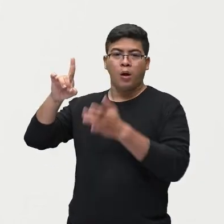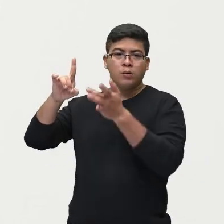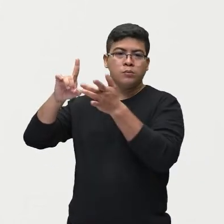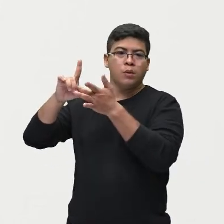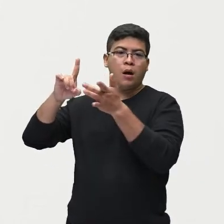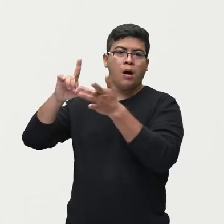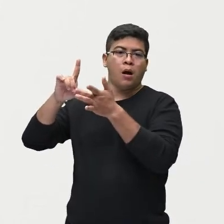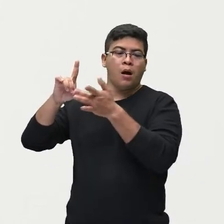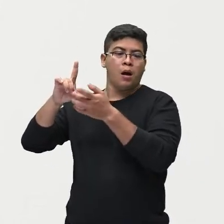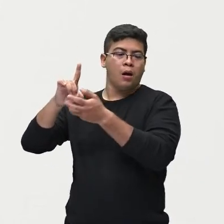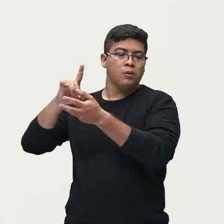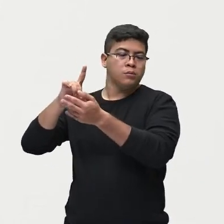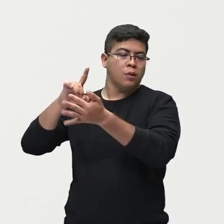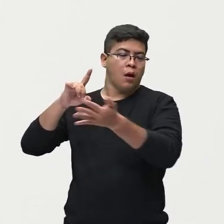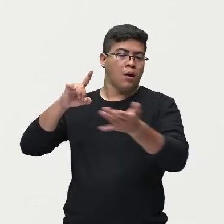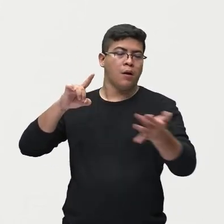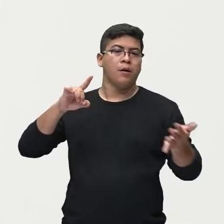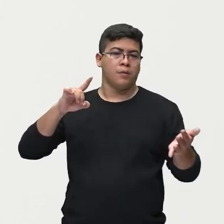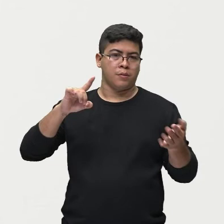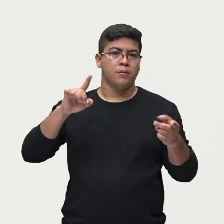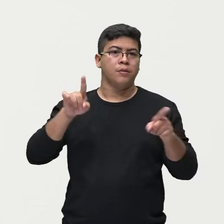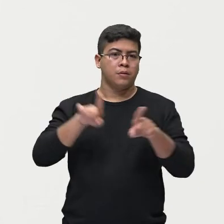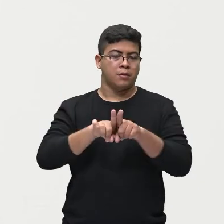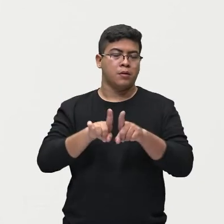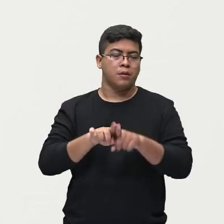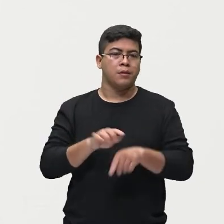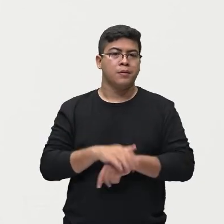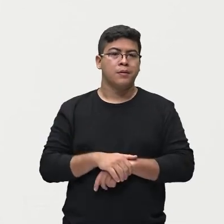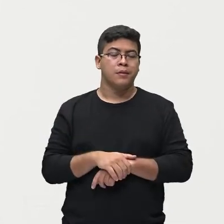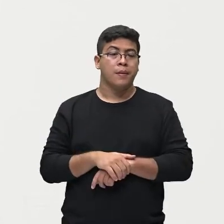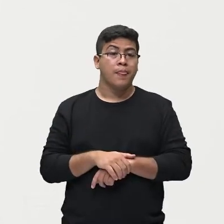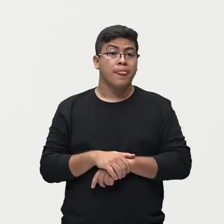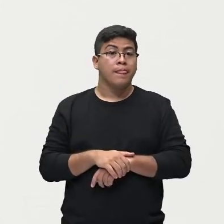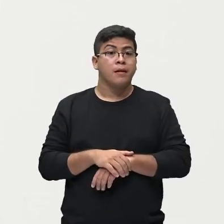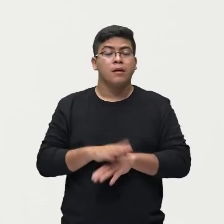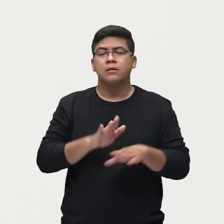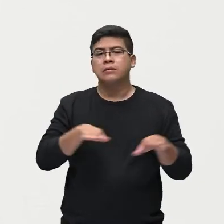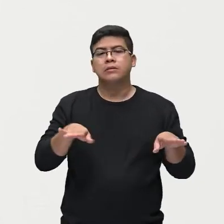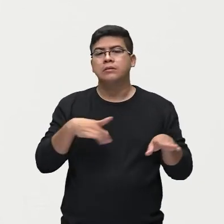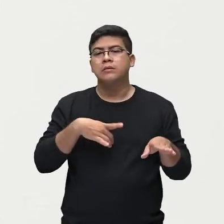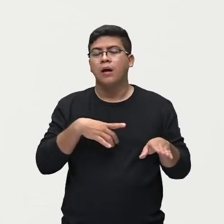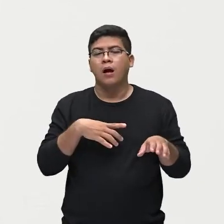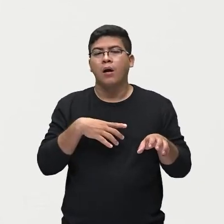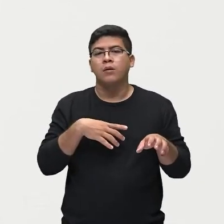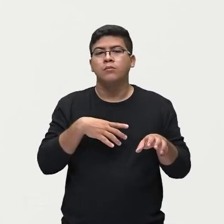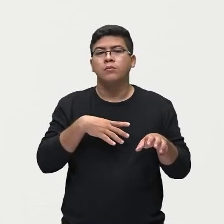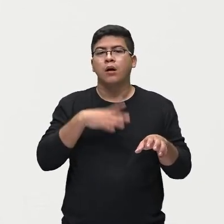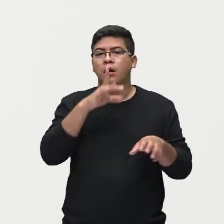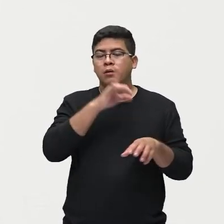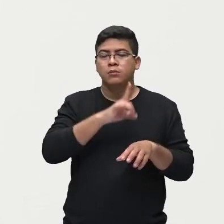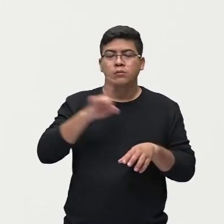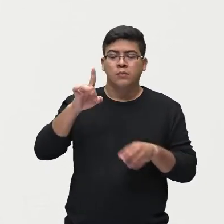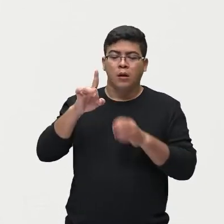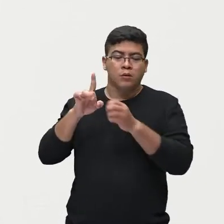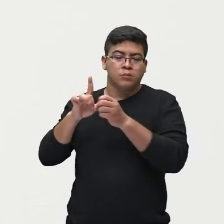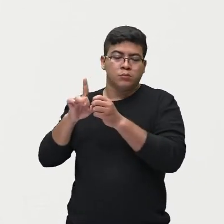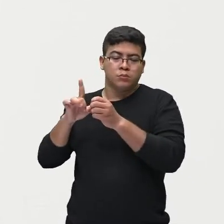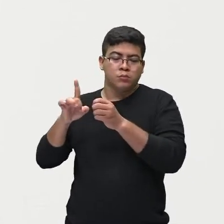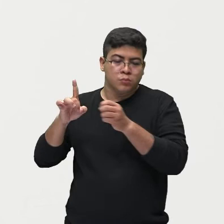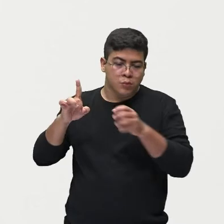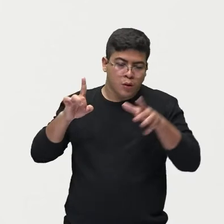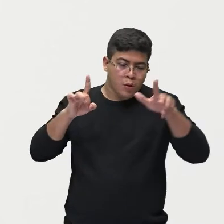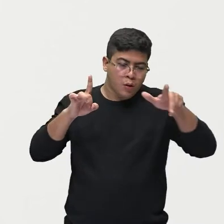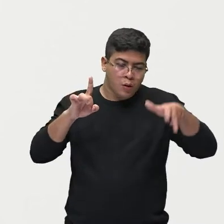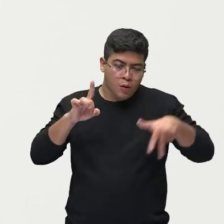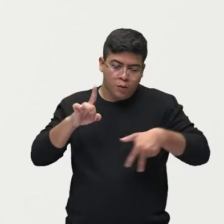ele pratica a solidariedade, ele está, de certa forma, se divinizando, ele está se tornando parte